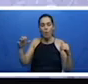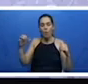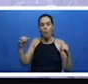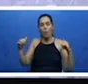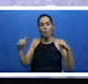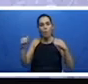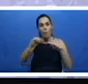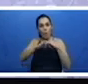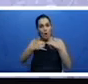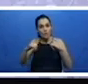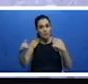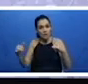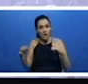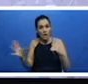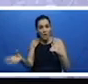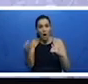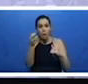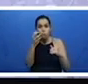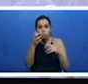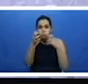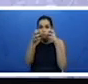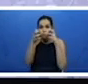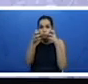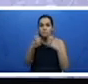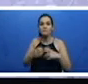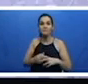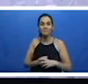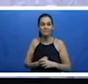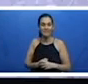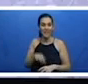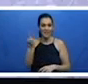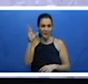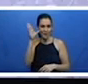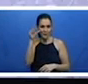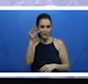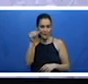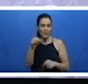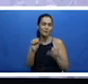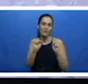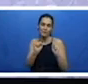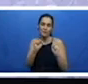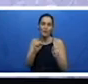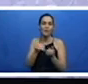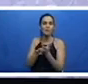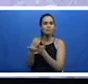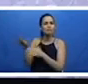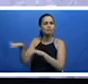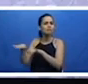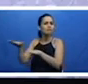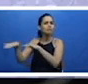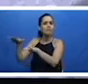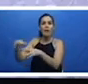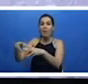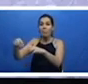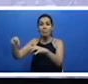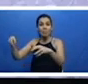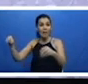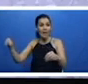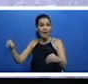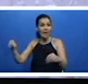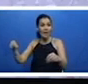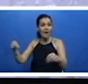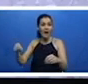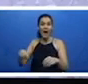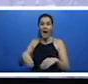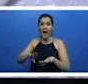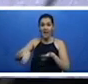sua boca. Esse peixe, ele é curioso que ele tem uma grande capacidade de locomoção no ambiente terrestre. Por meio das suas